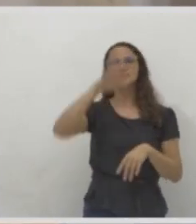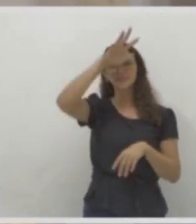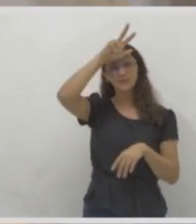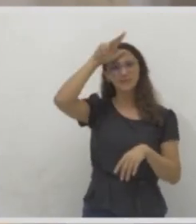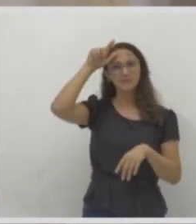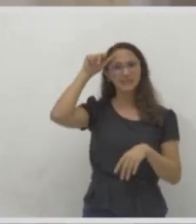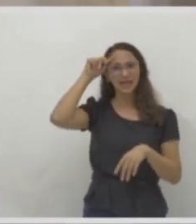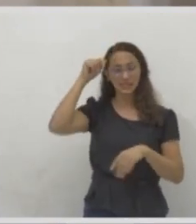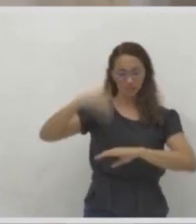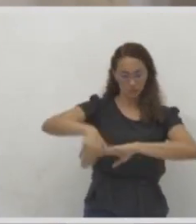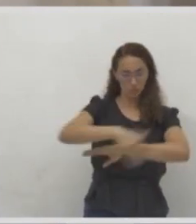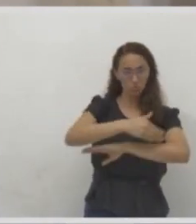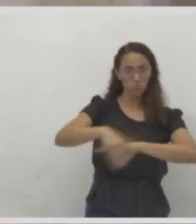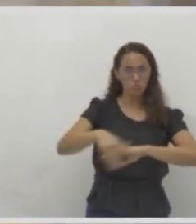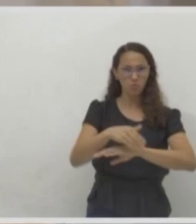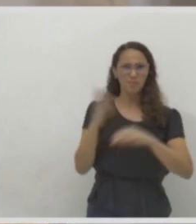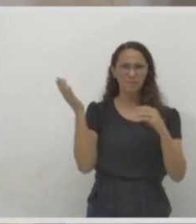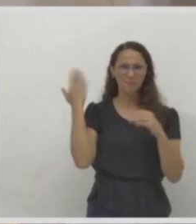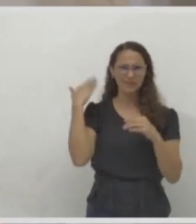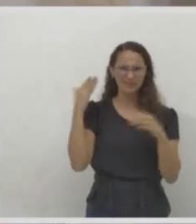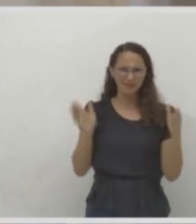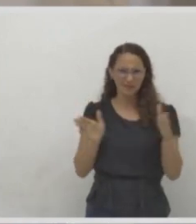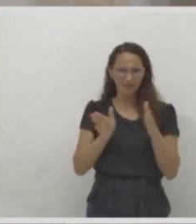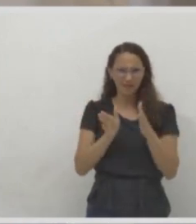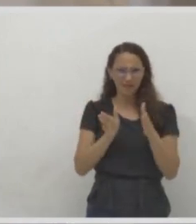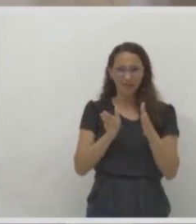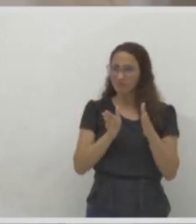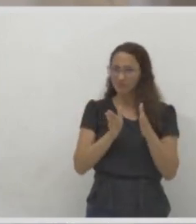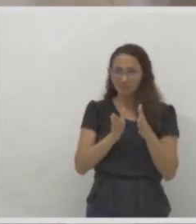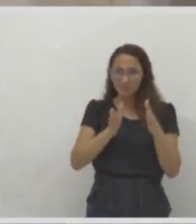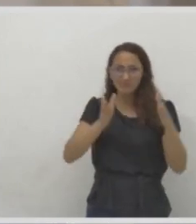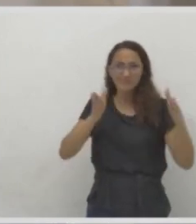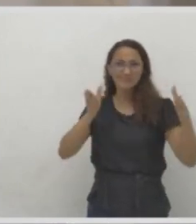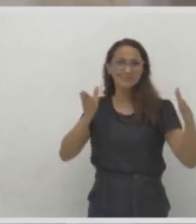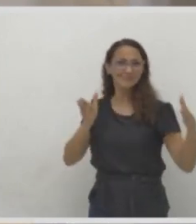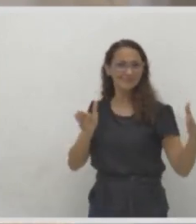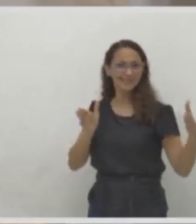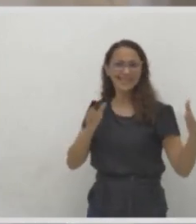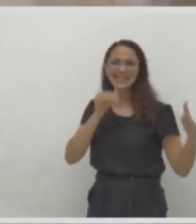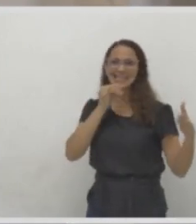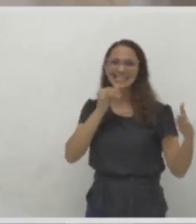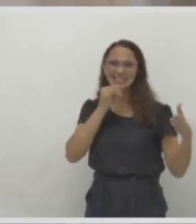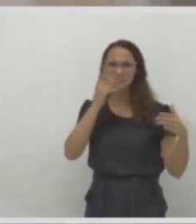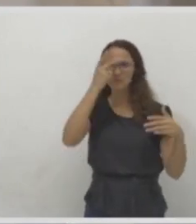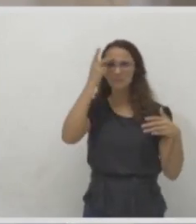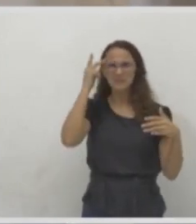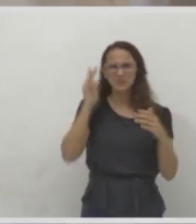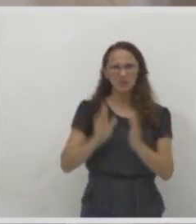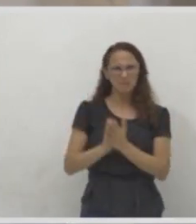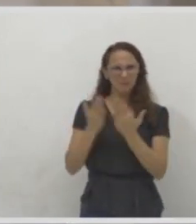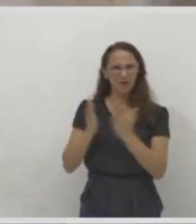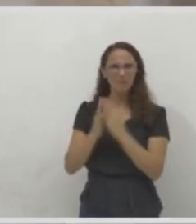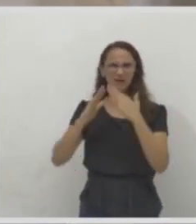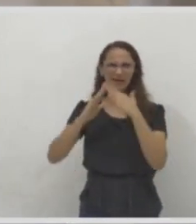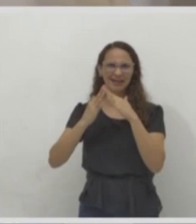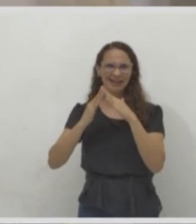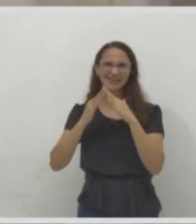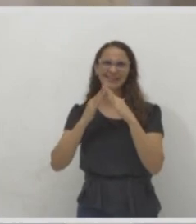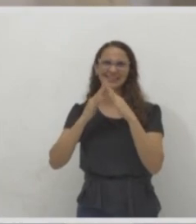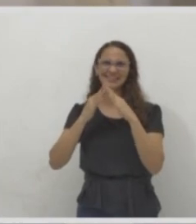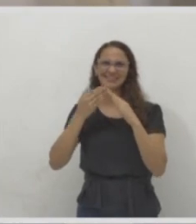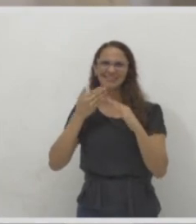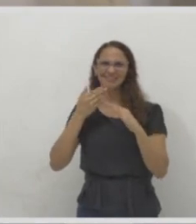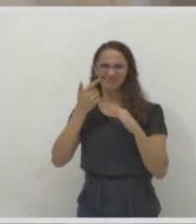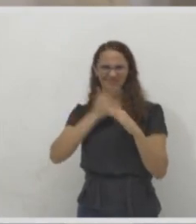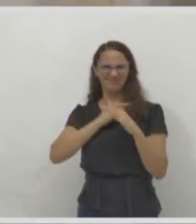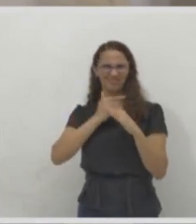morava em cortiços, quem morava em casas feias, foram afastados do centro da cidade. Foram jogados